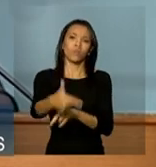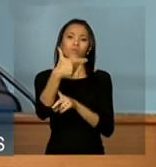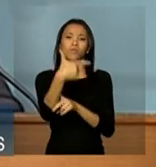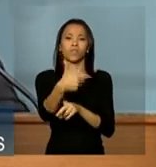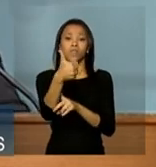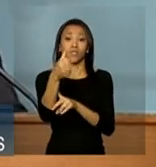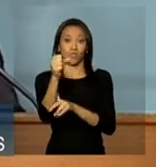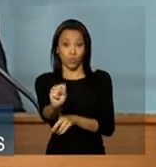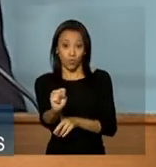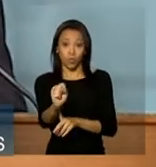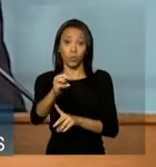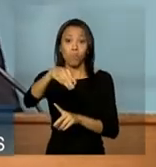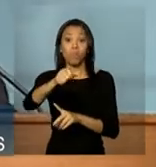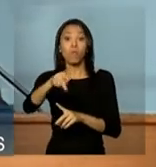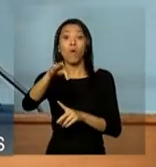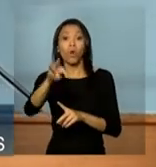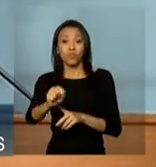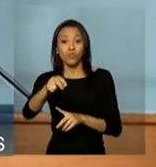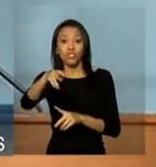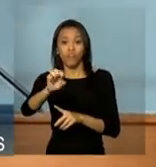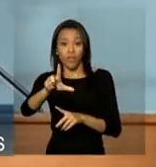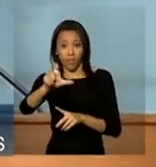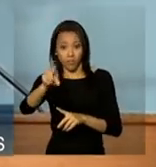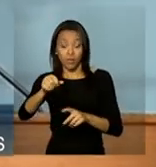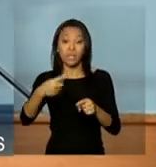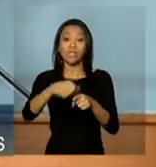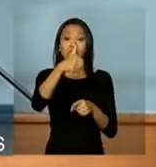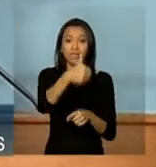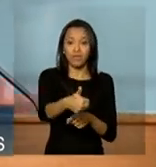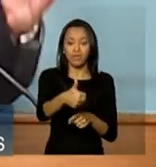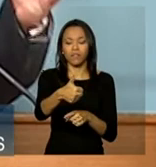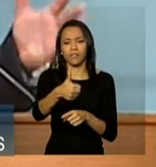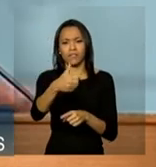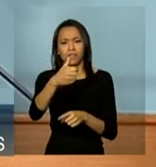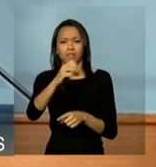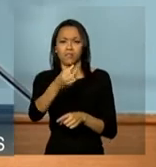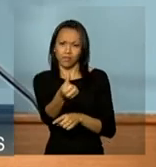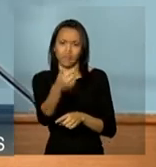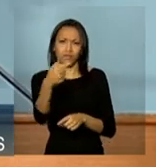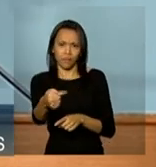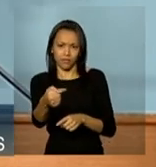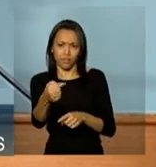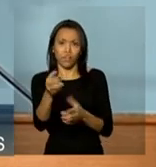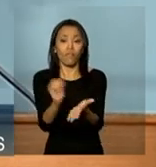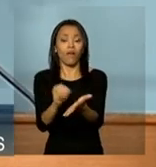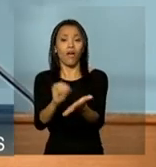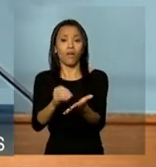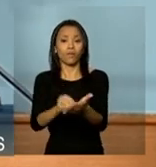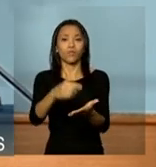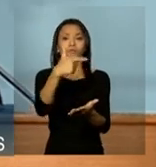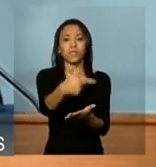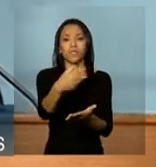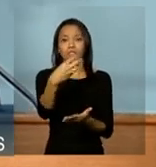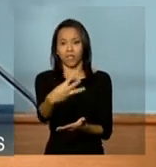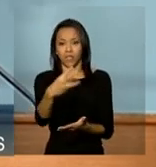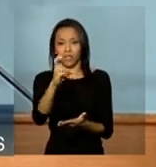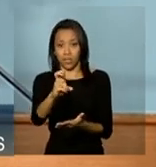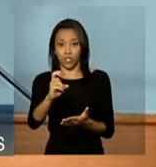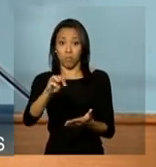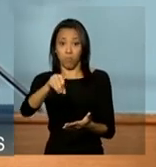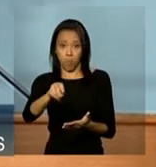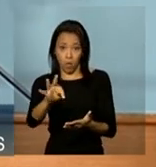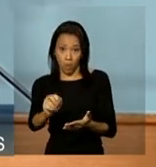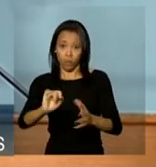218 motoniveladoras e 167 caminhões caçamba. Falta ainda entregar, portanto, 237